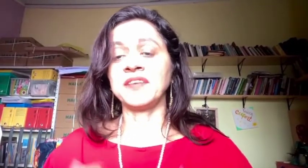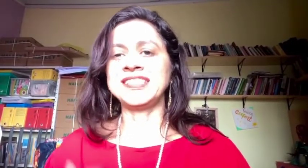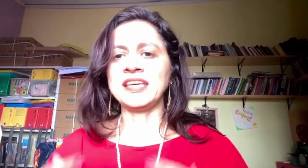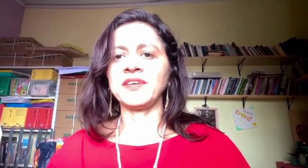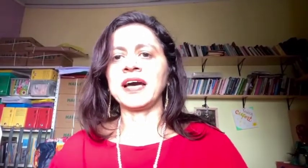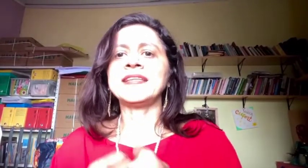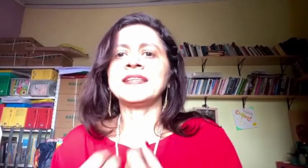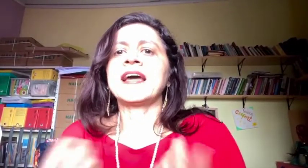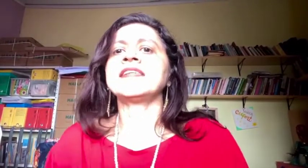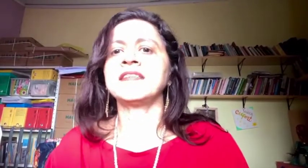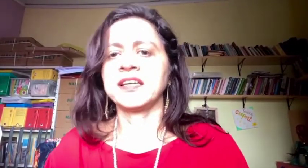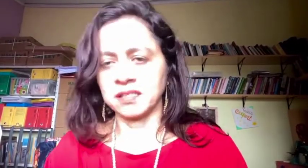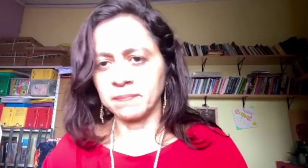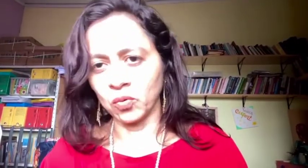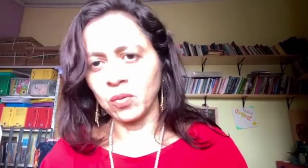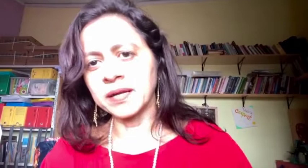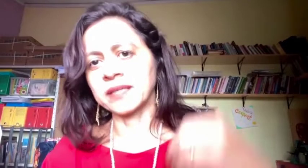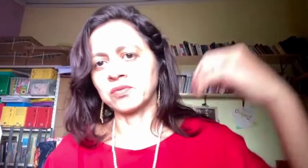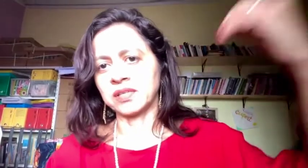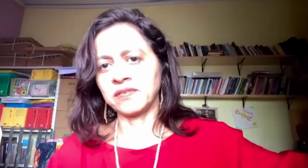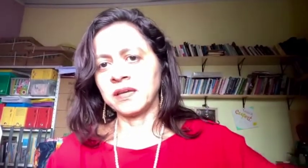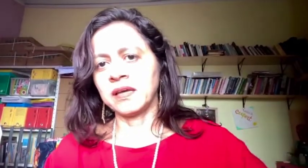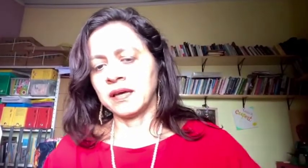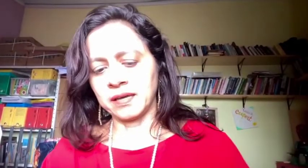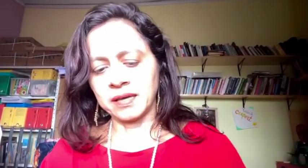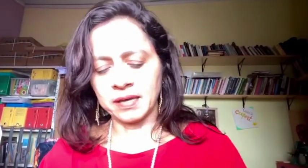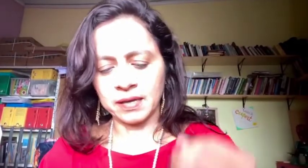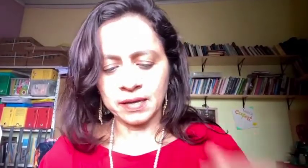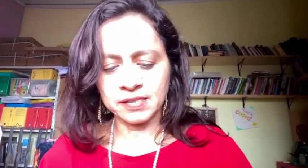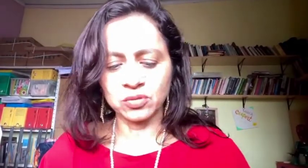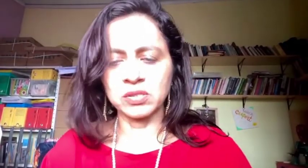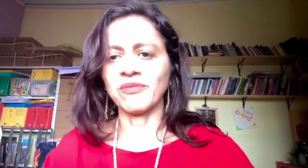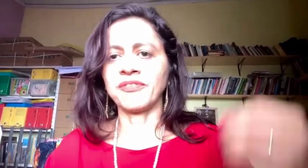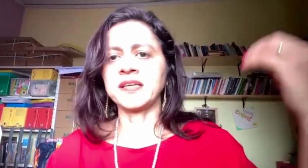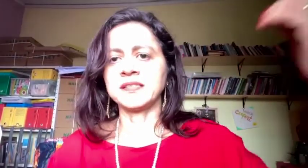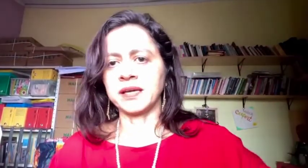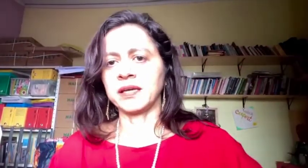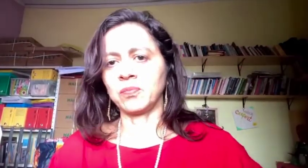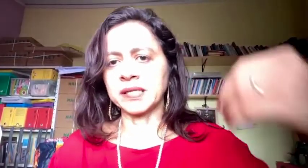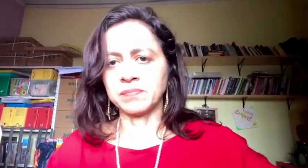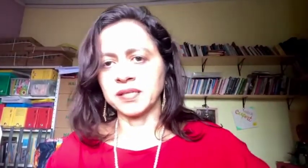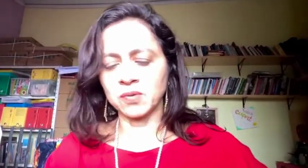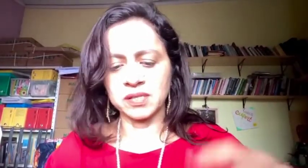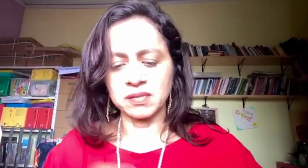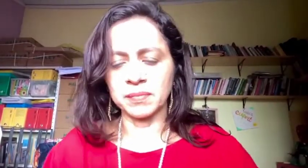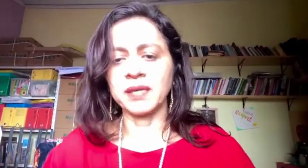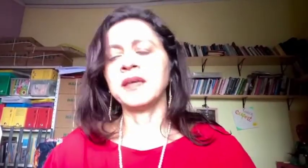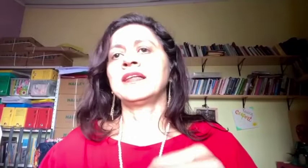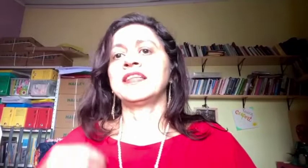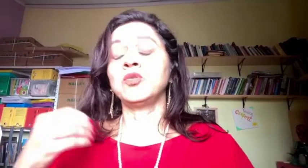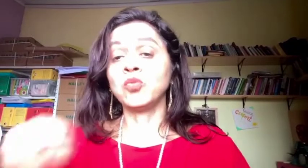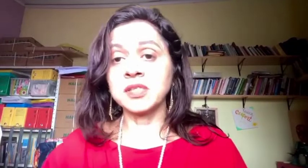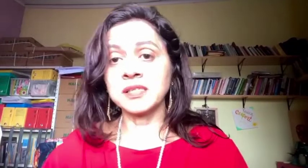maneira efetiva, adentrasse na agenda pública. Inclusive, essa instituição fez, né, eu participei desse processo